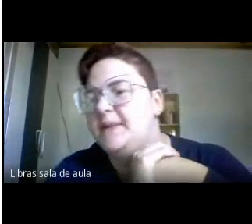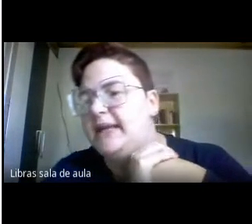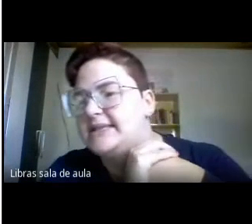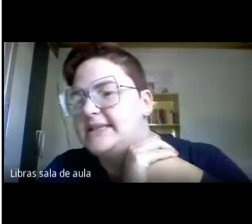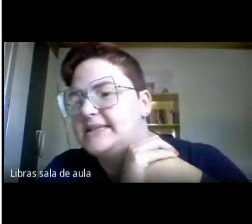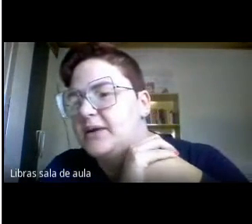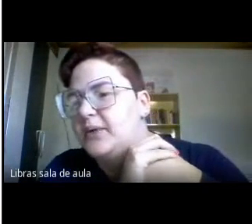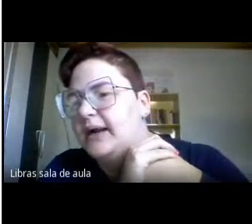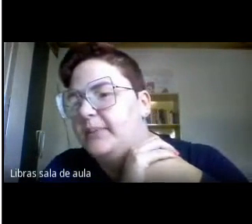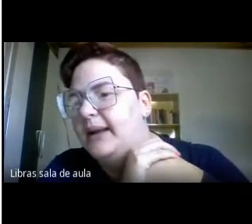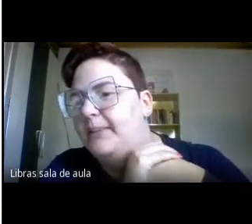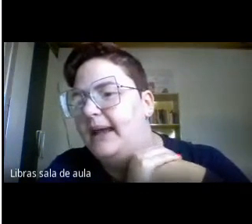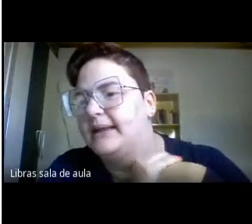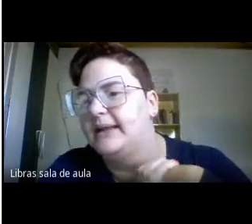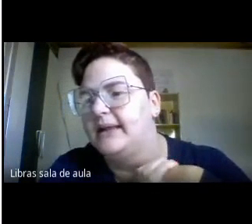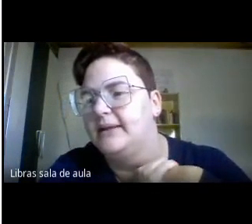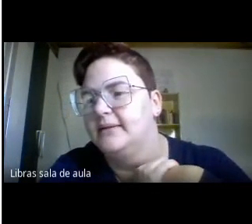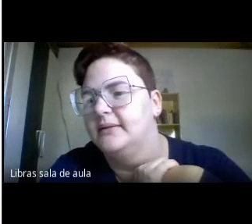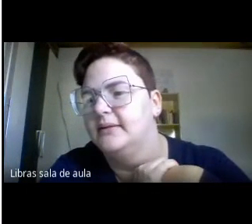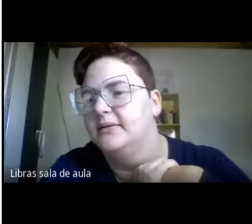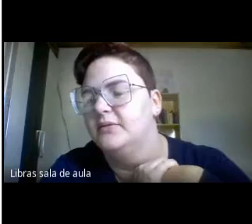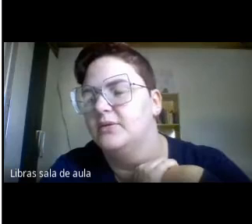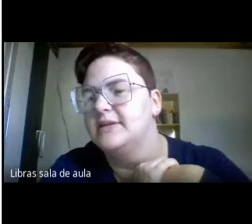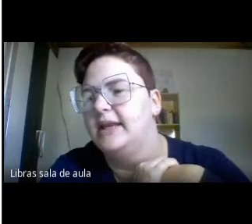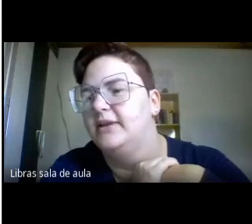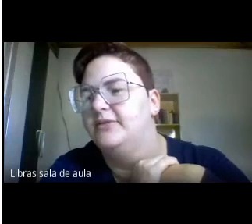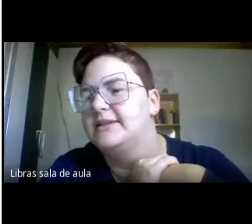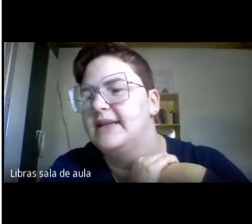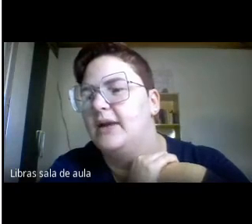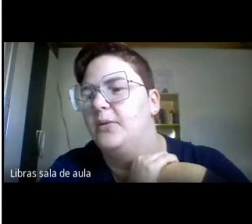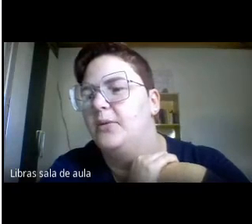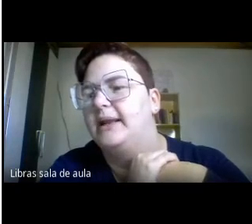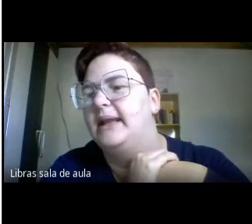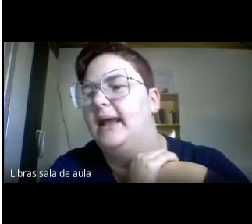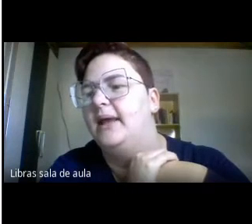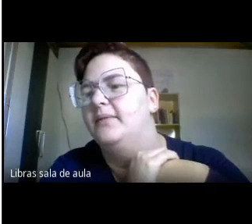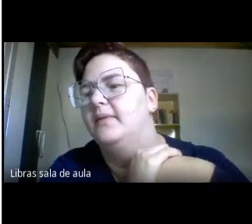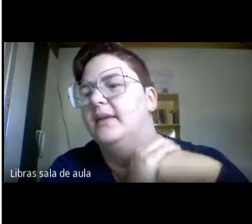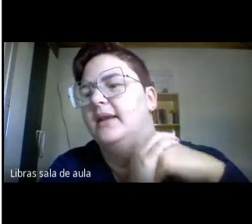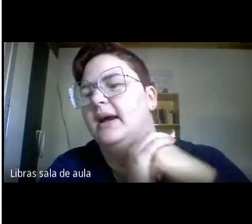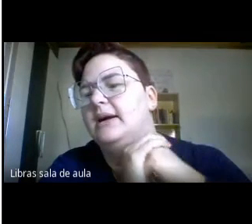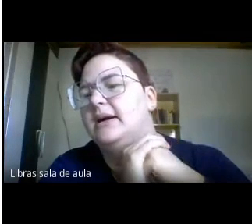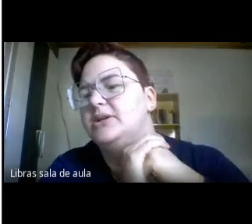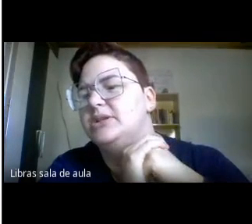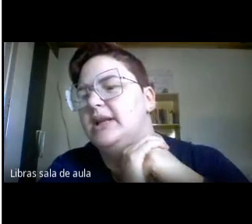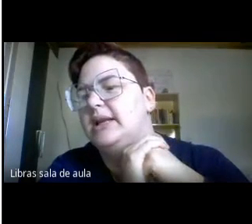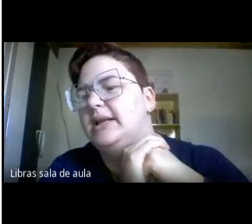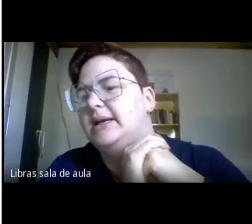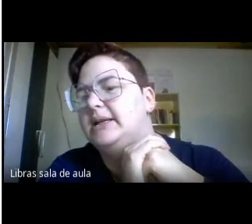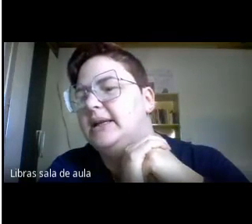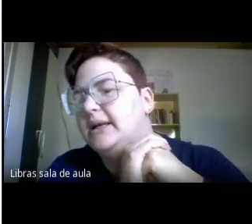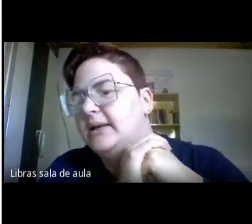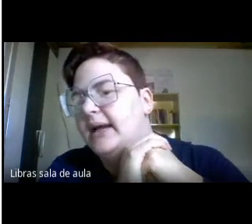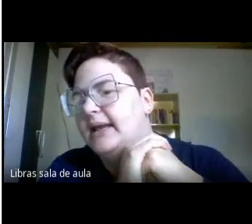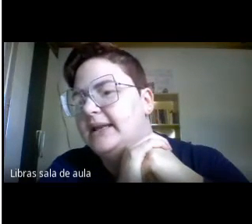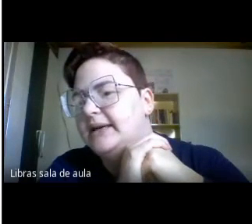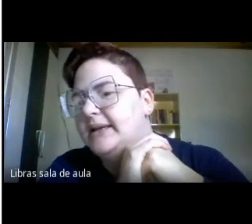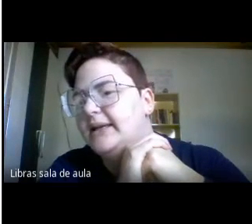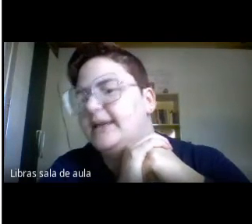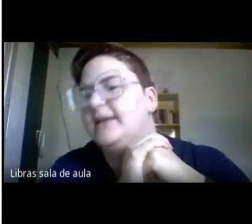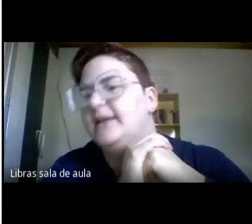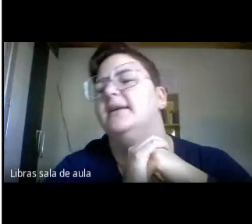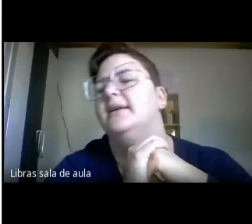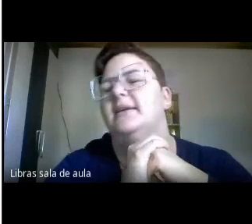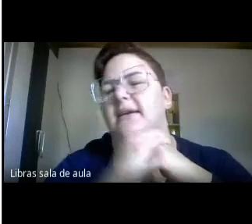Das meninas que estão com a câmera aberta aí, conseguiram fazer, compreender? A Ângela, a Liliana, a